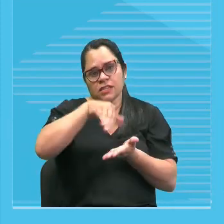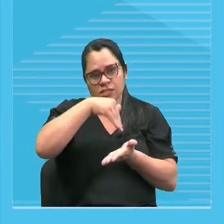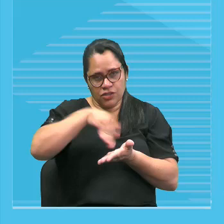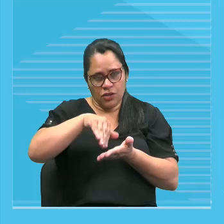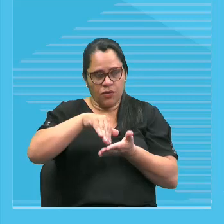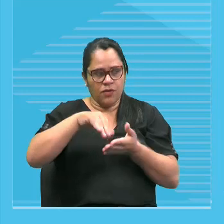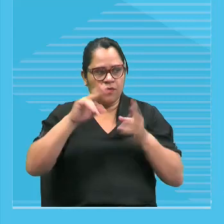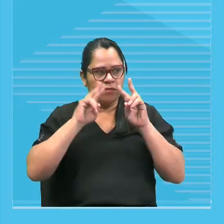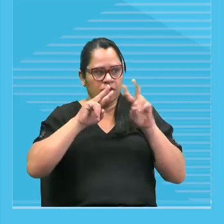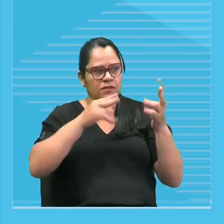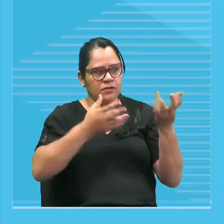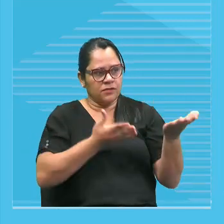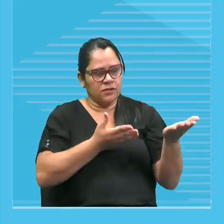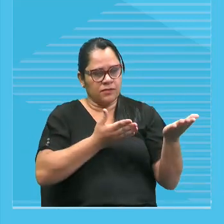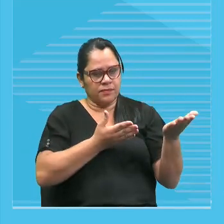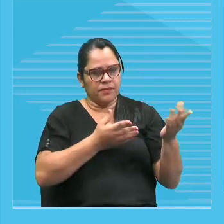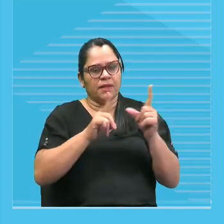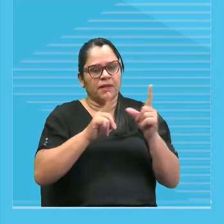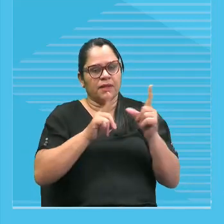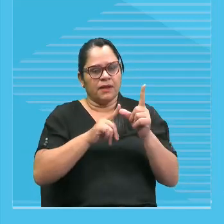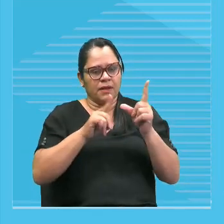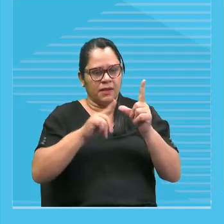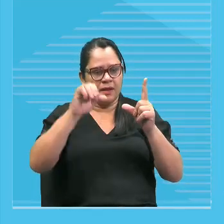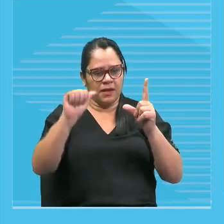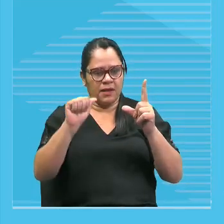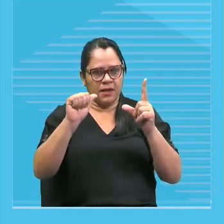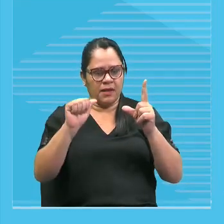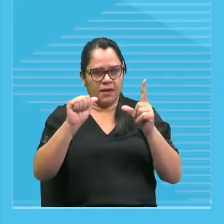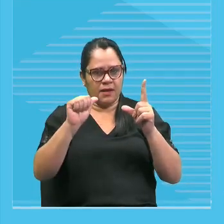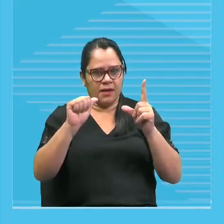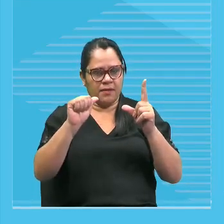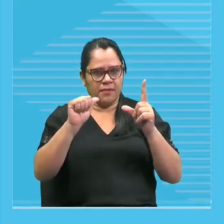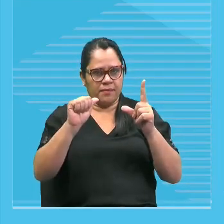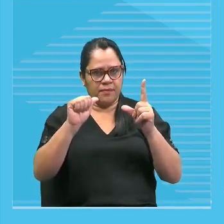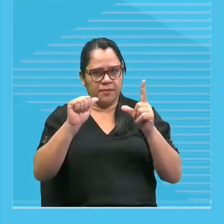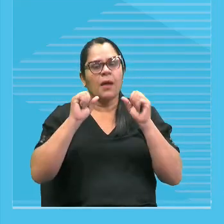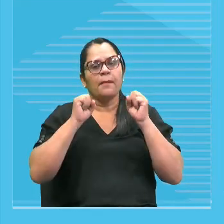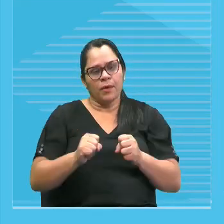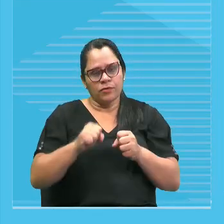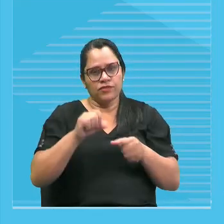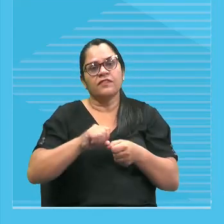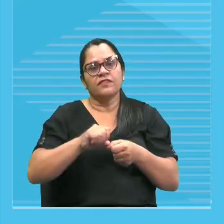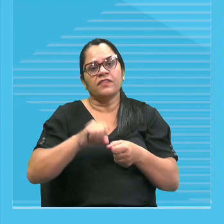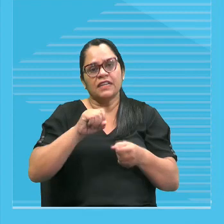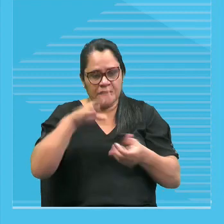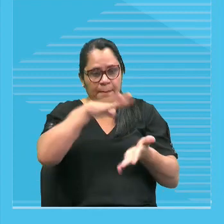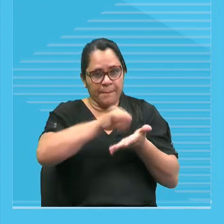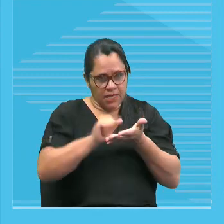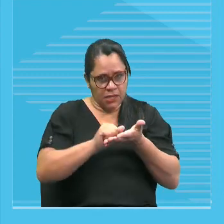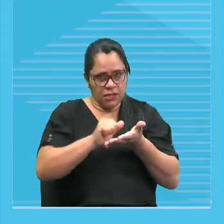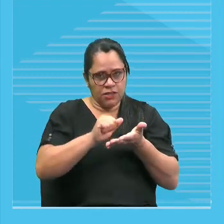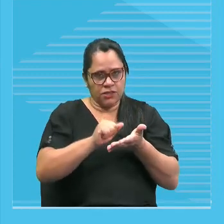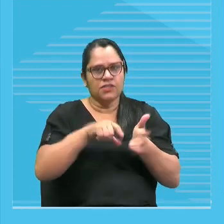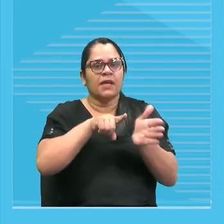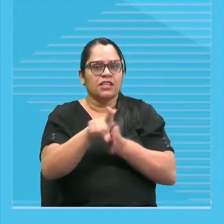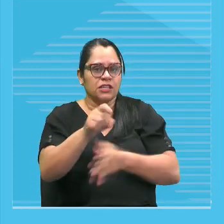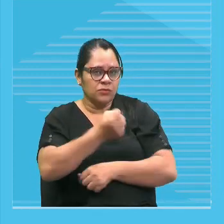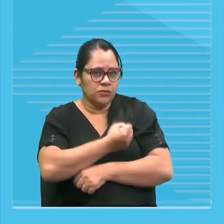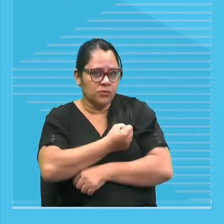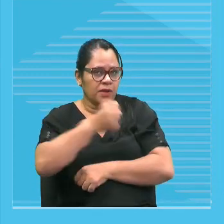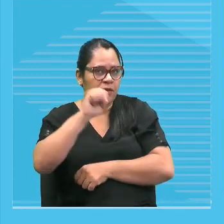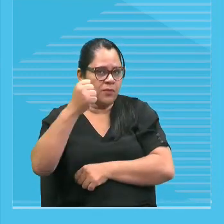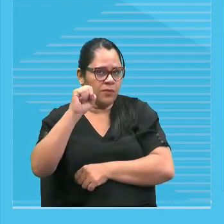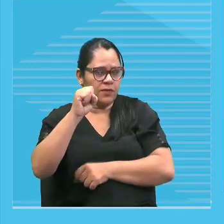enfim mas é a letra A Se forem fazer print oitava questão letra